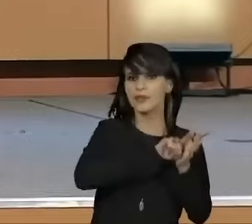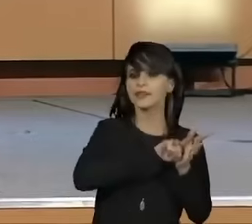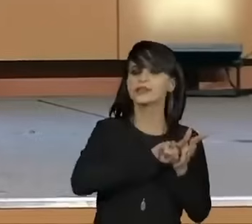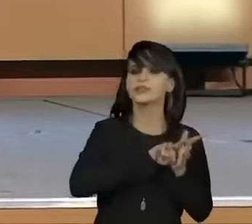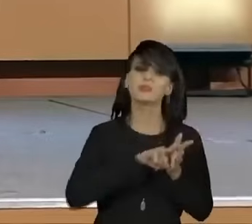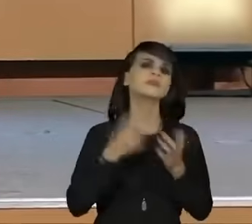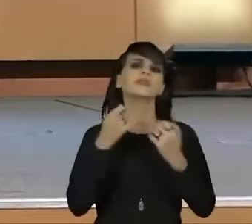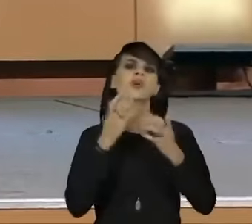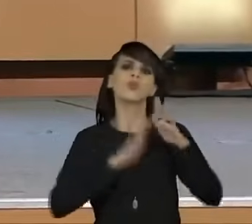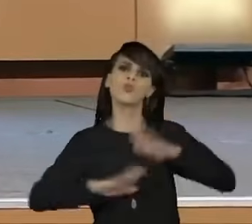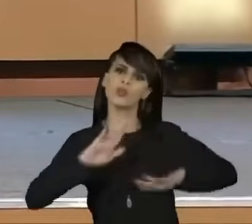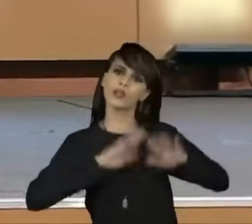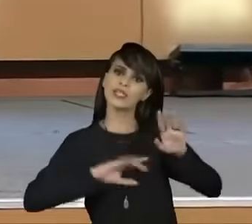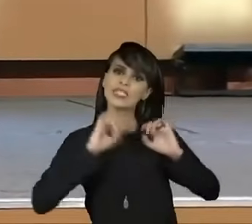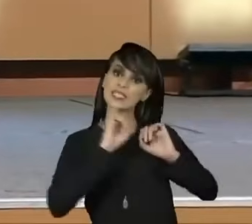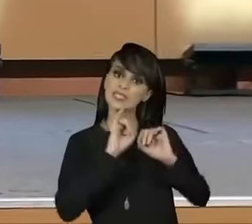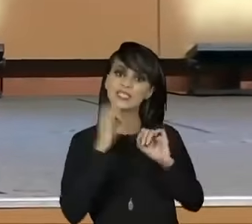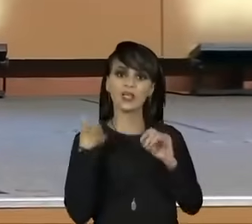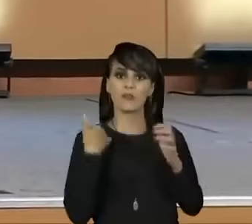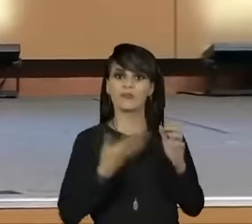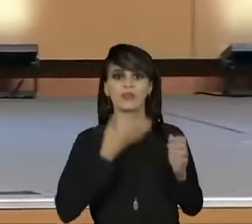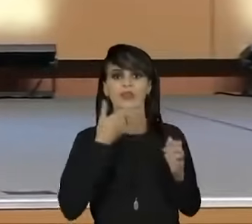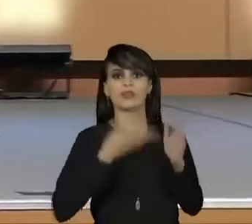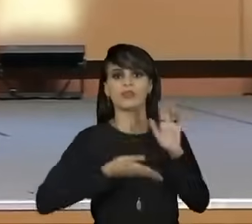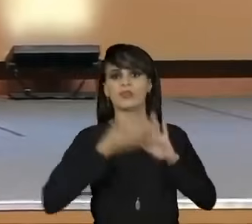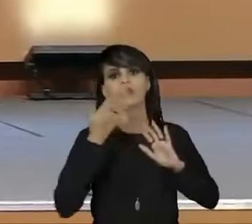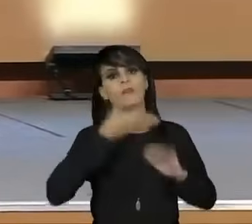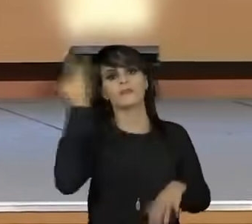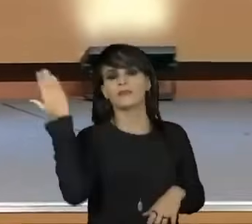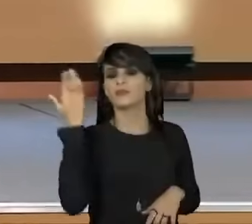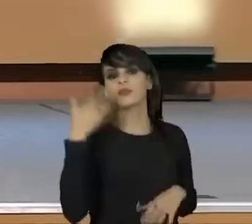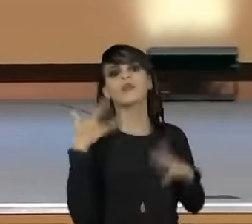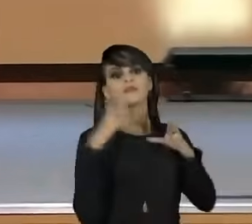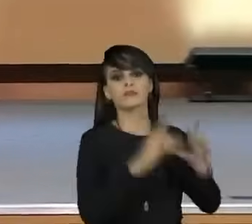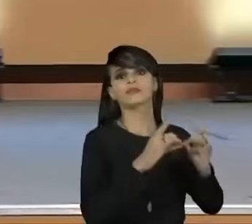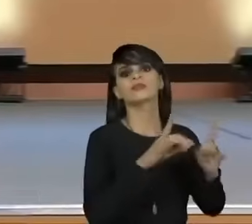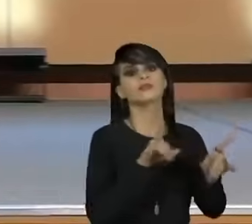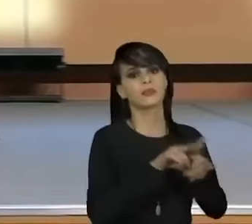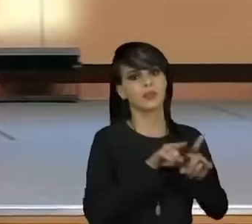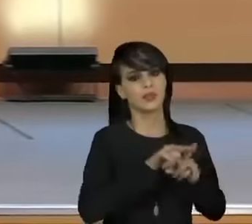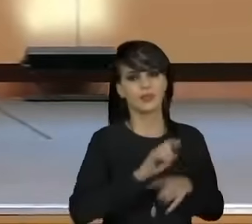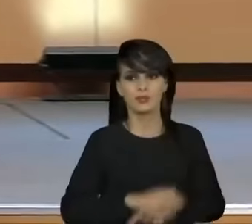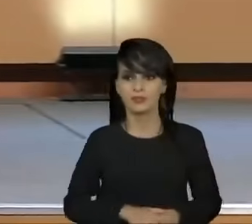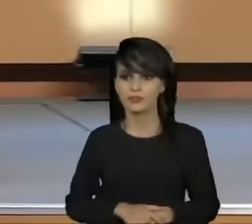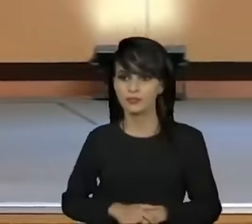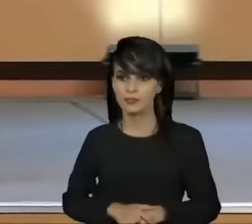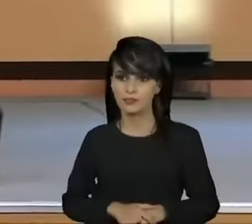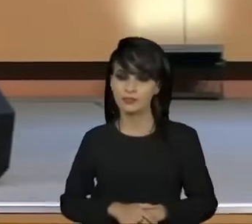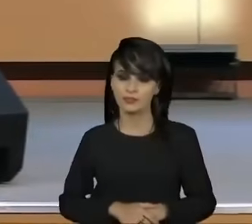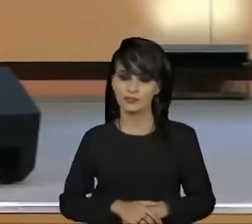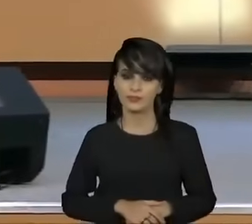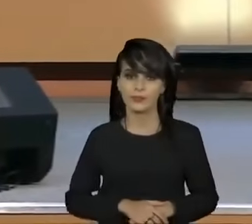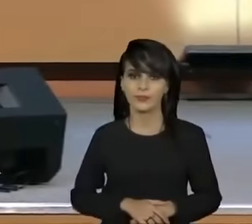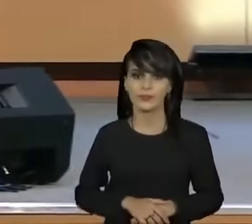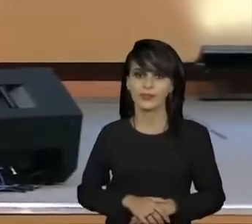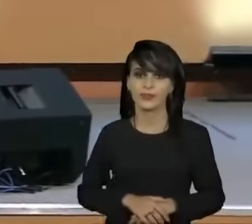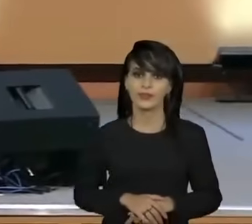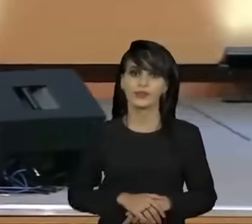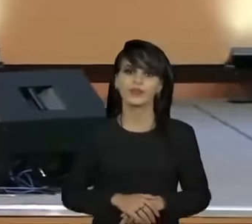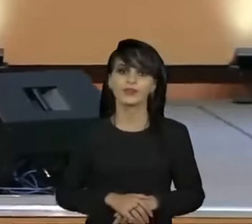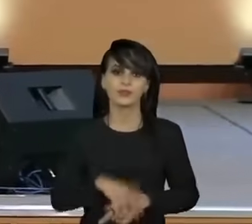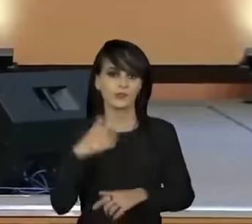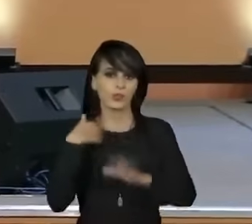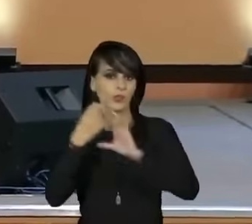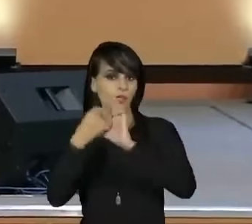se eu bobear eu fico agarrado nelas não é você não sou eu vamos lá vamos então para as